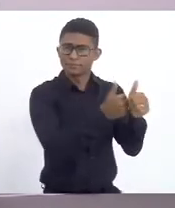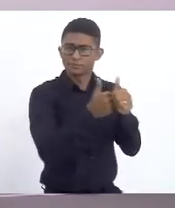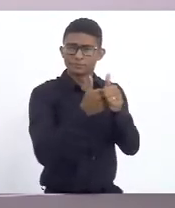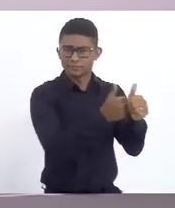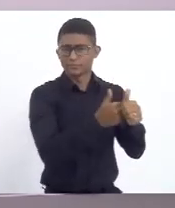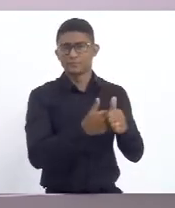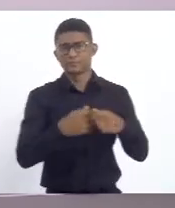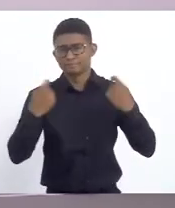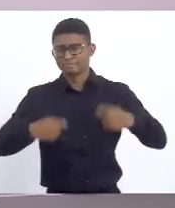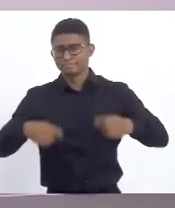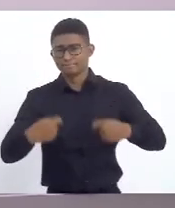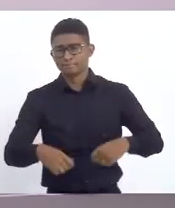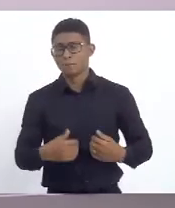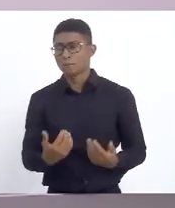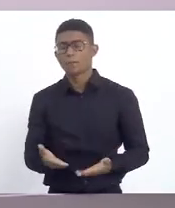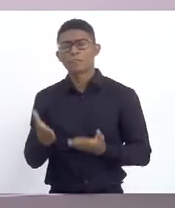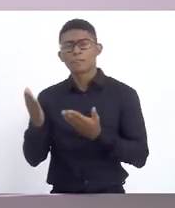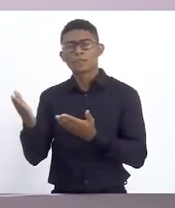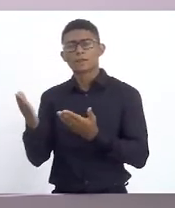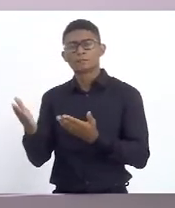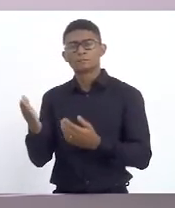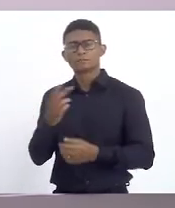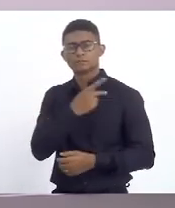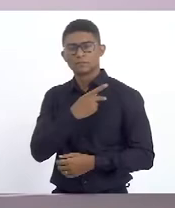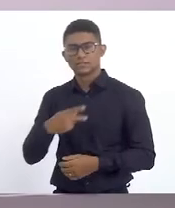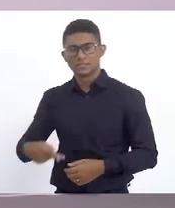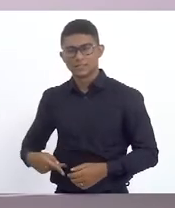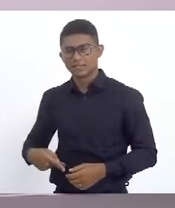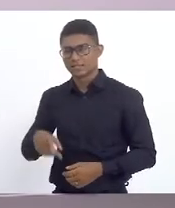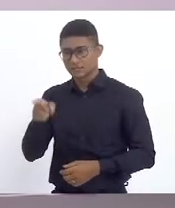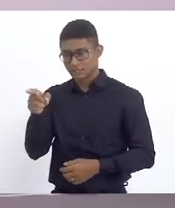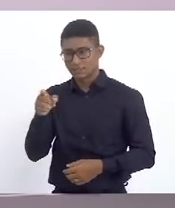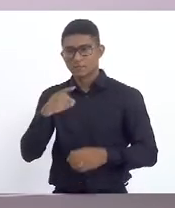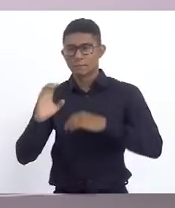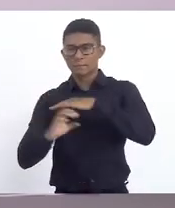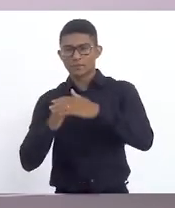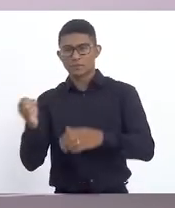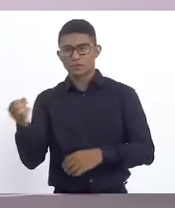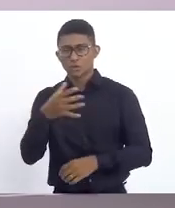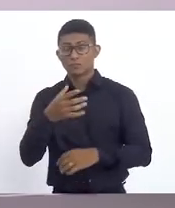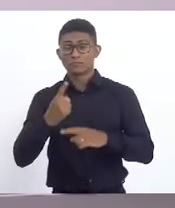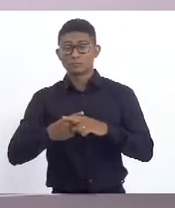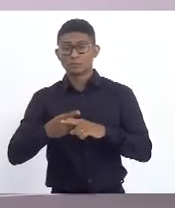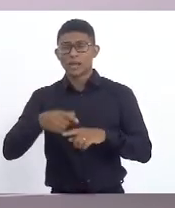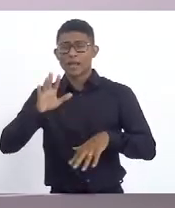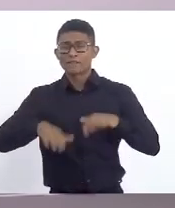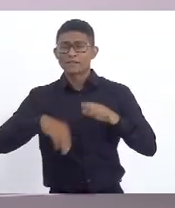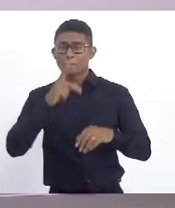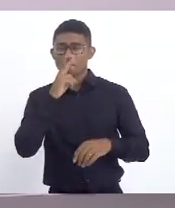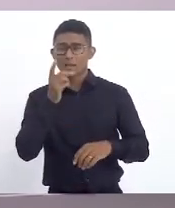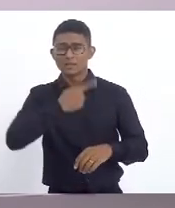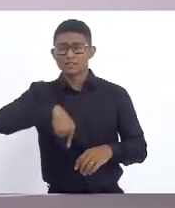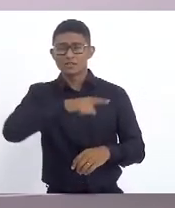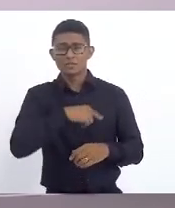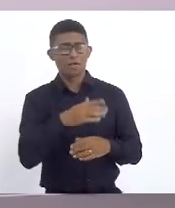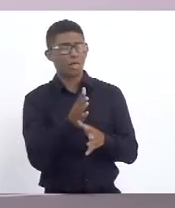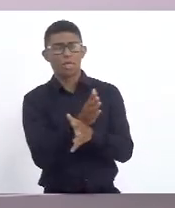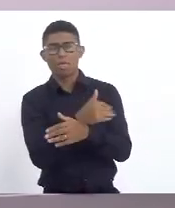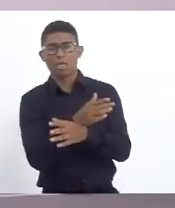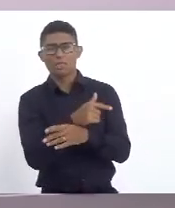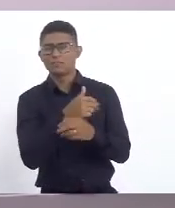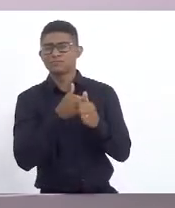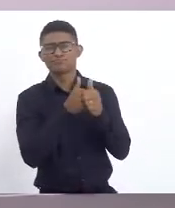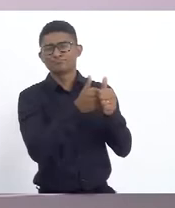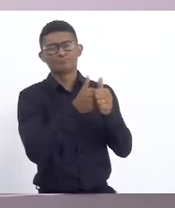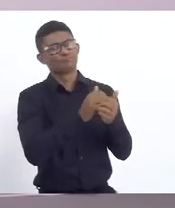ali o novo presidente da Genersa, porque a gente deixa muito solto, Valdec, o